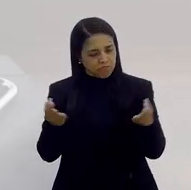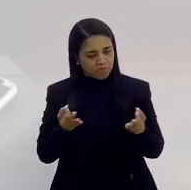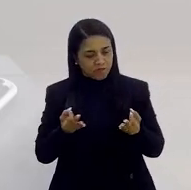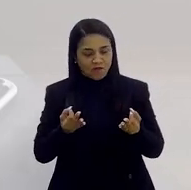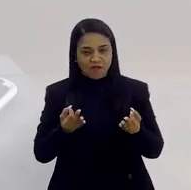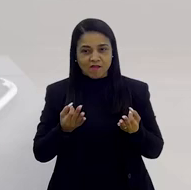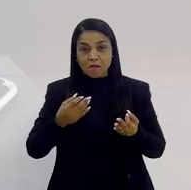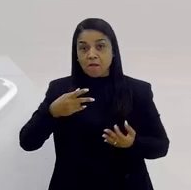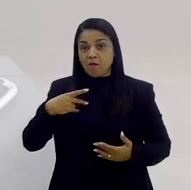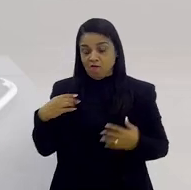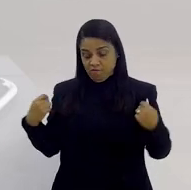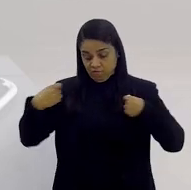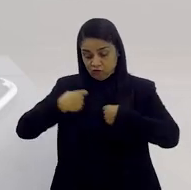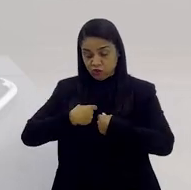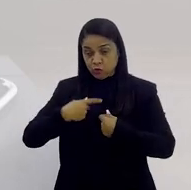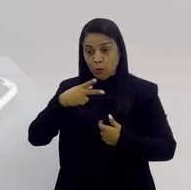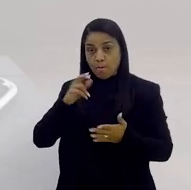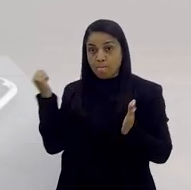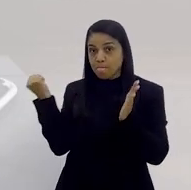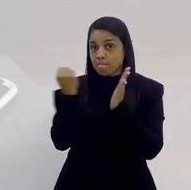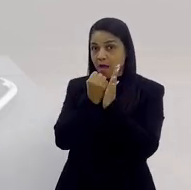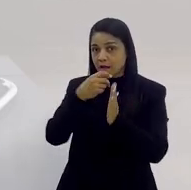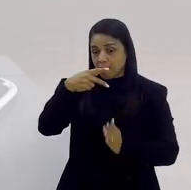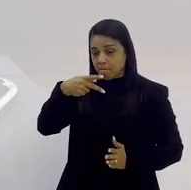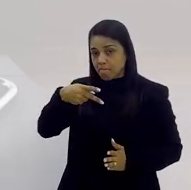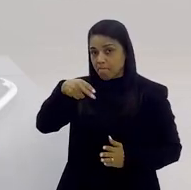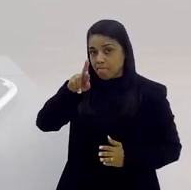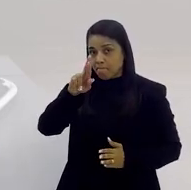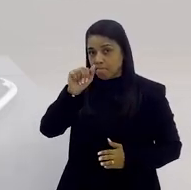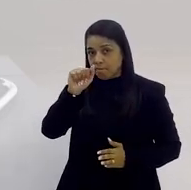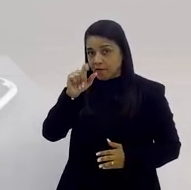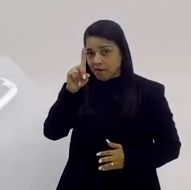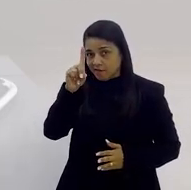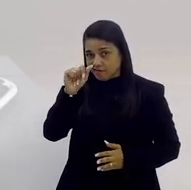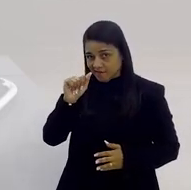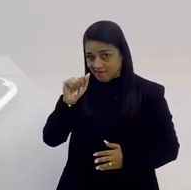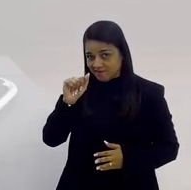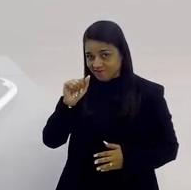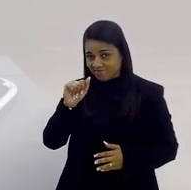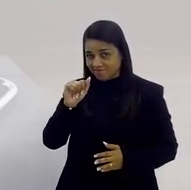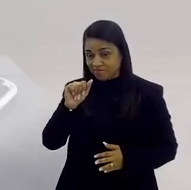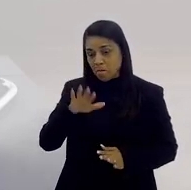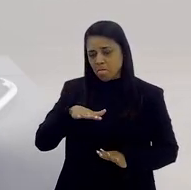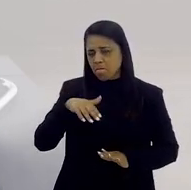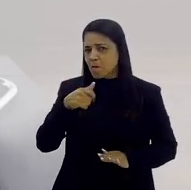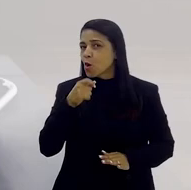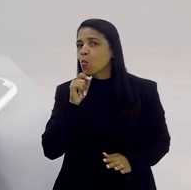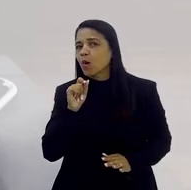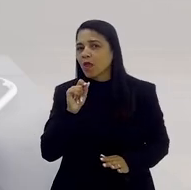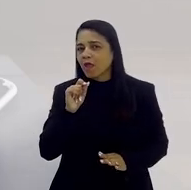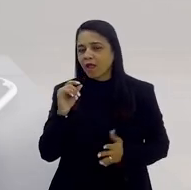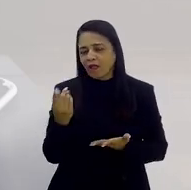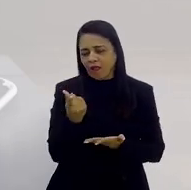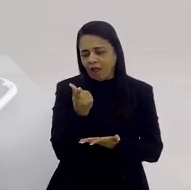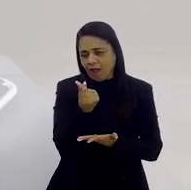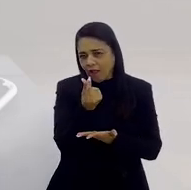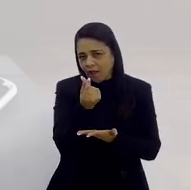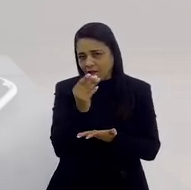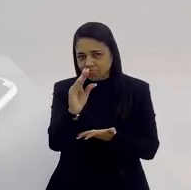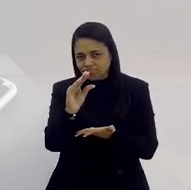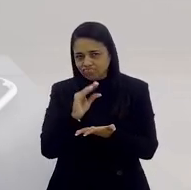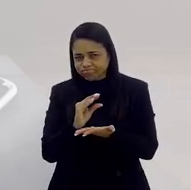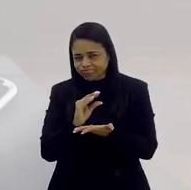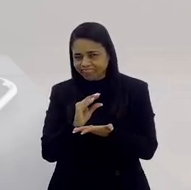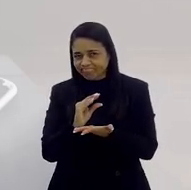vestindo Prada Prada e melhor de tudo um capitalista um